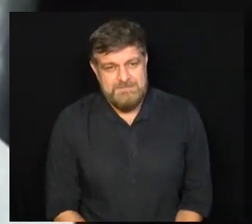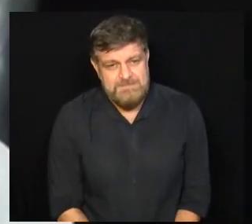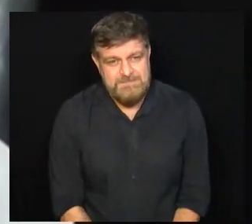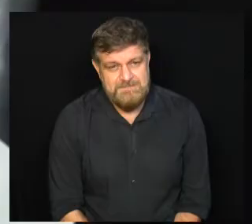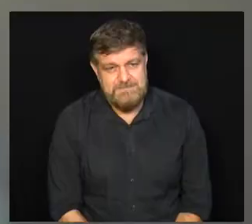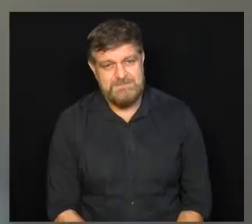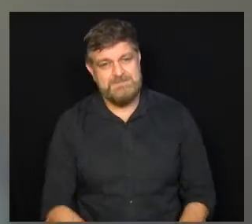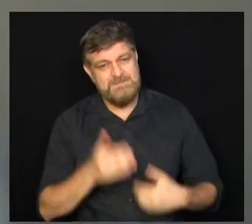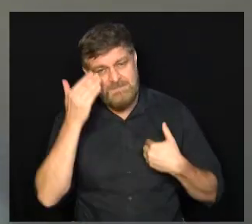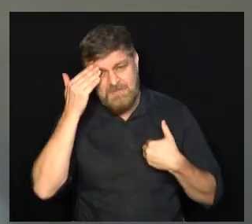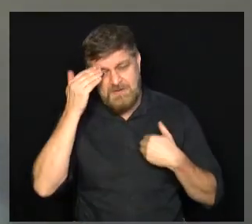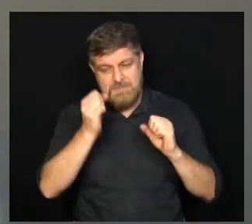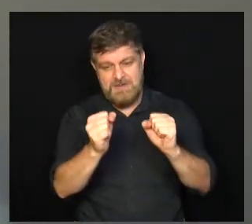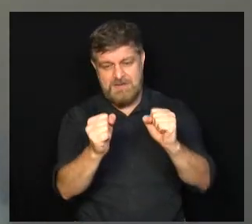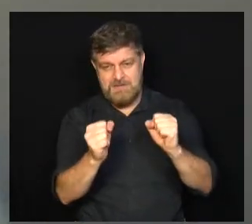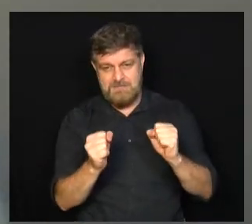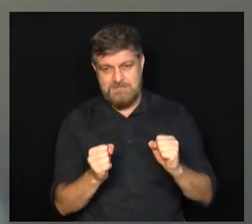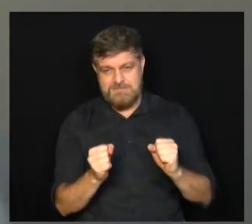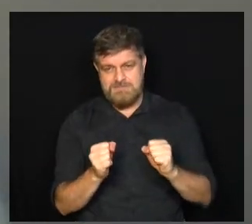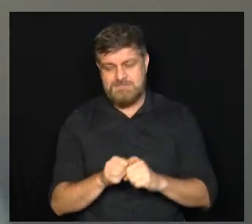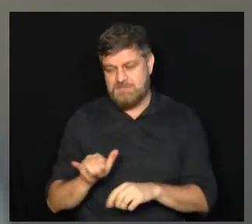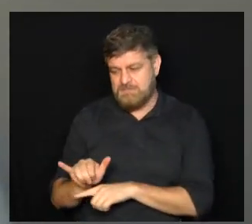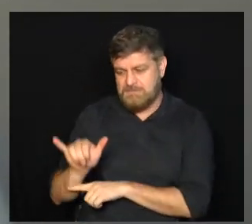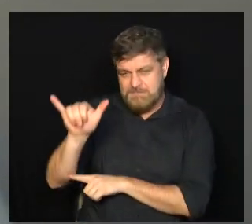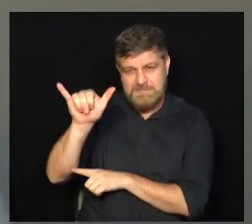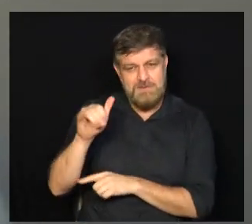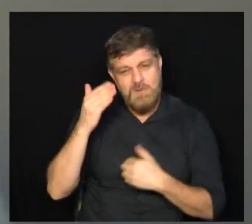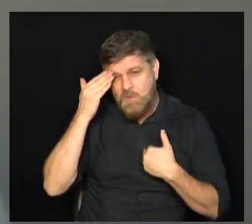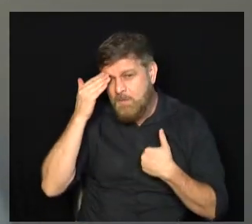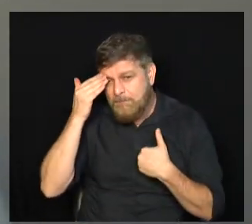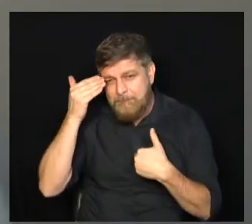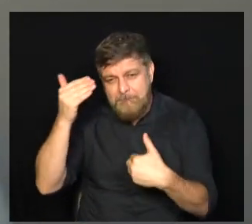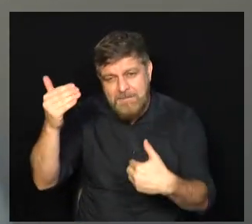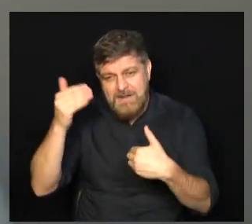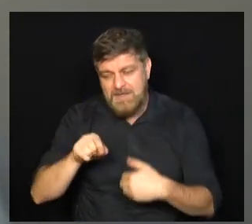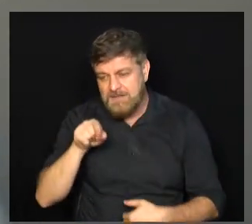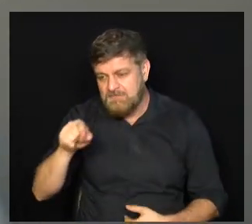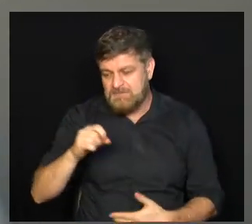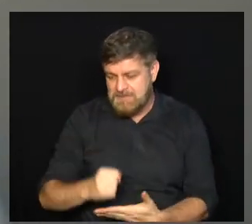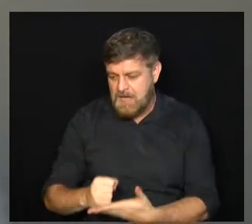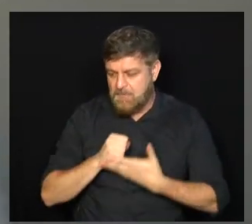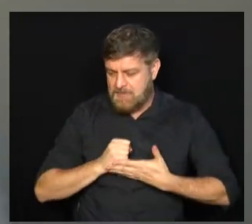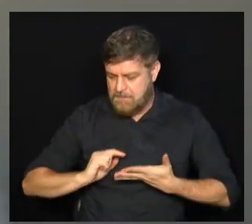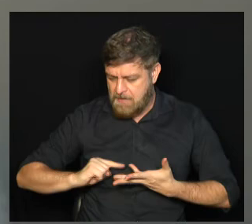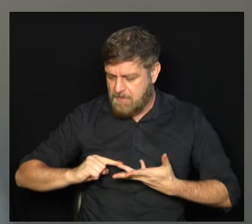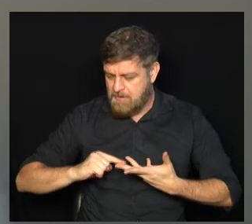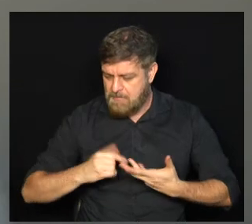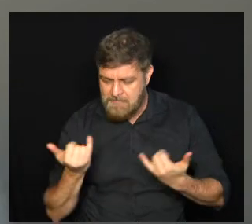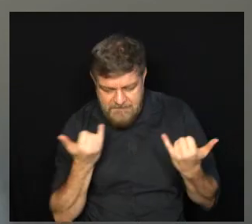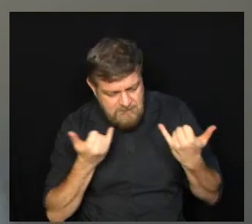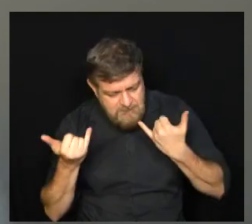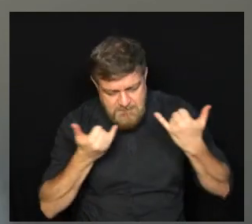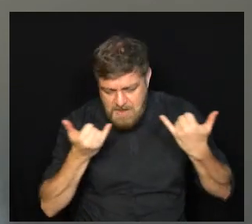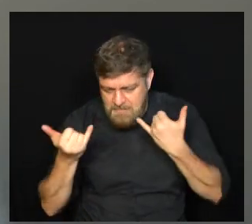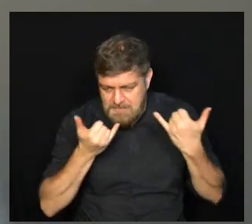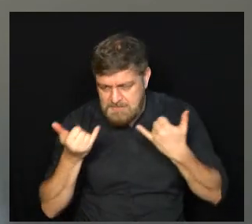Obrigada, Marcelo. Muito obrigada pela participação, por contribuir com tantas informações ricas e